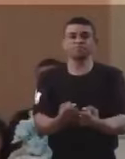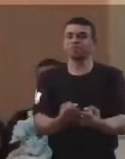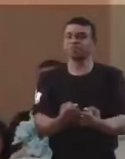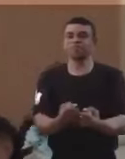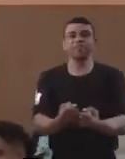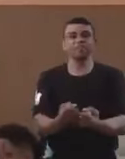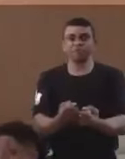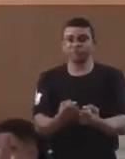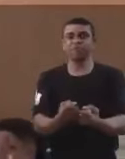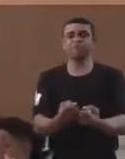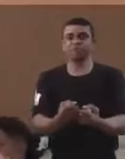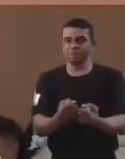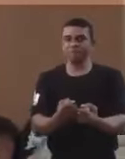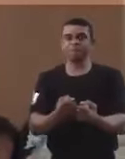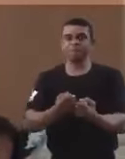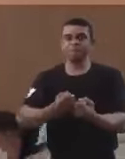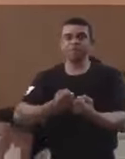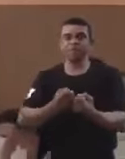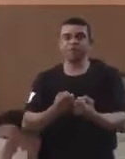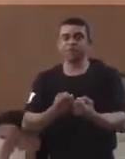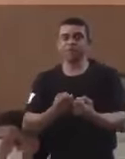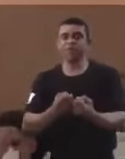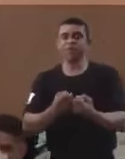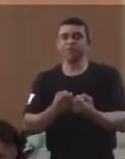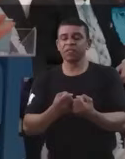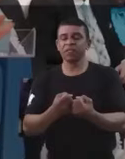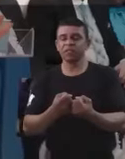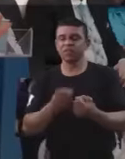trair, me ajuda, um dentre vós vai me...